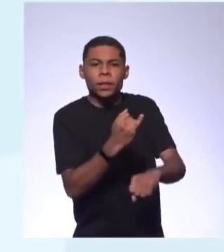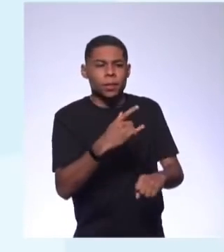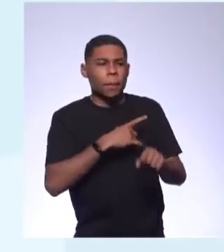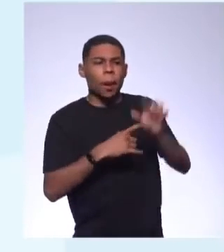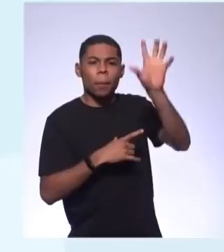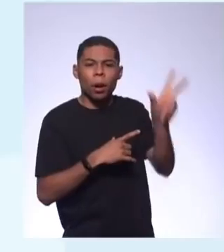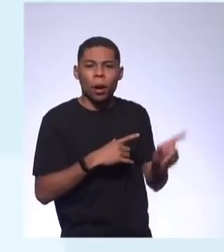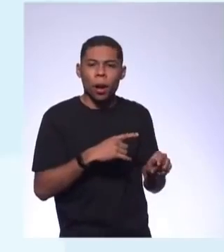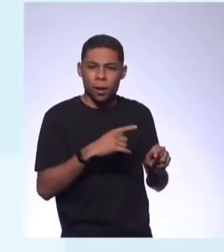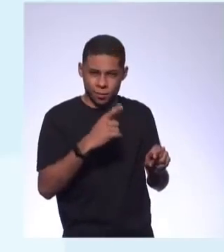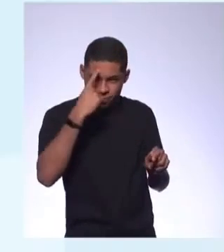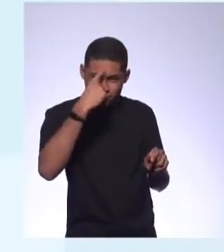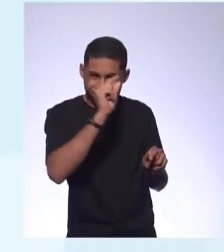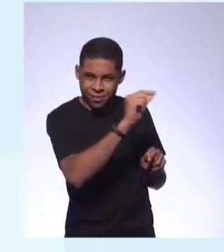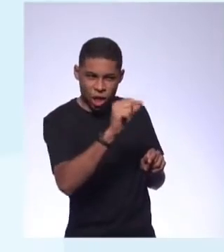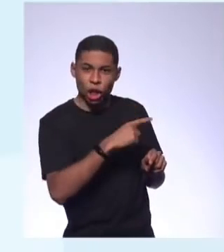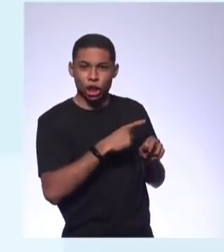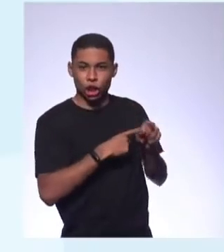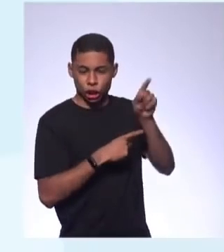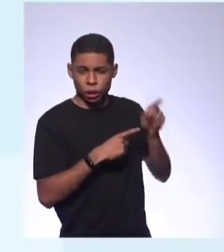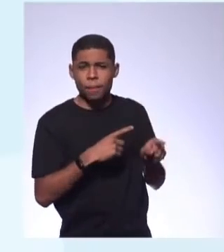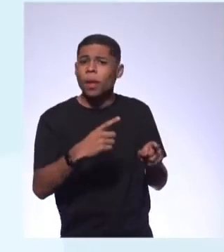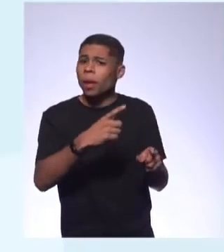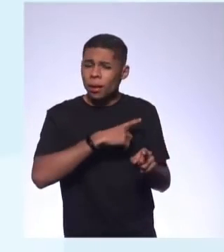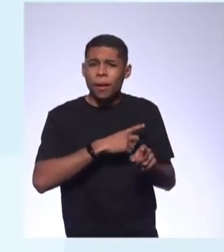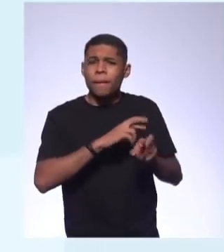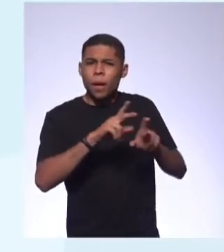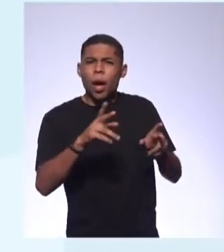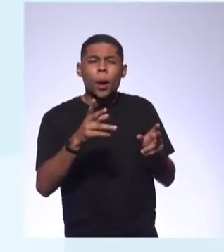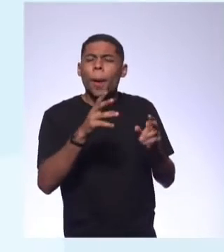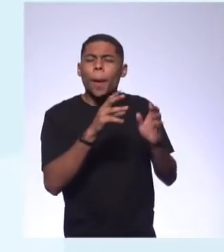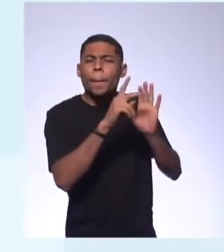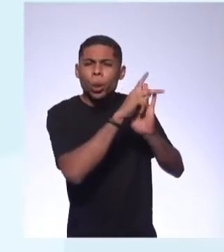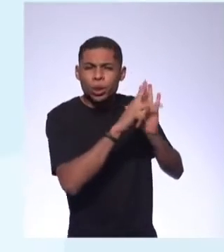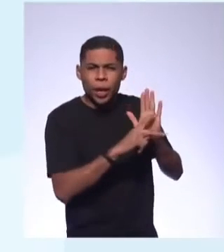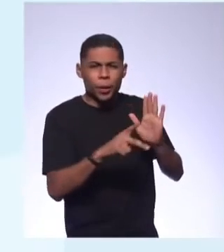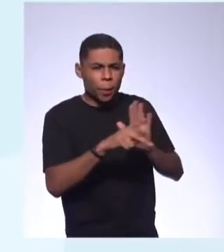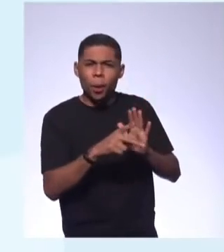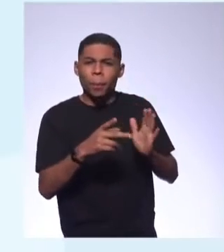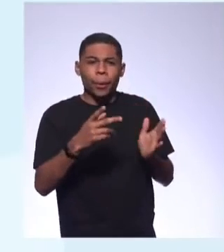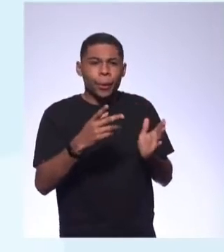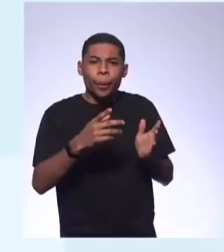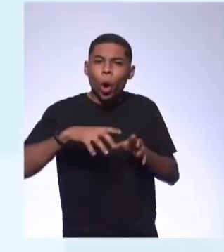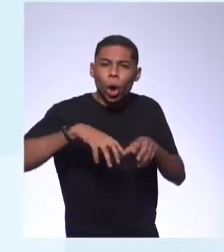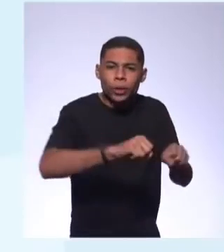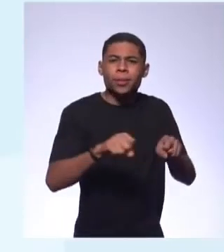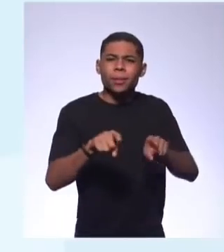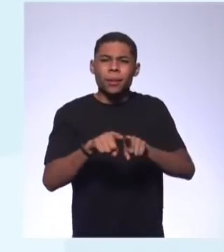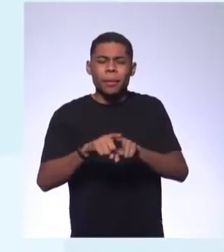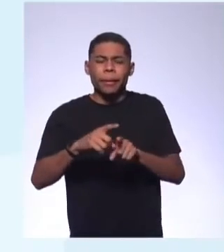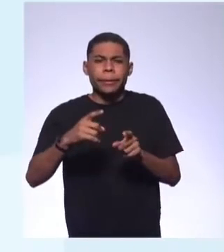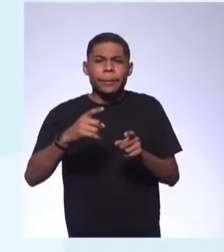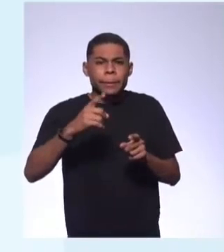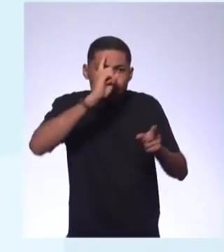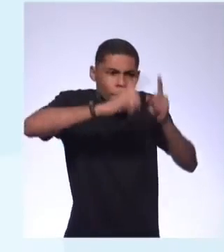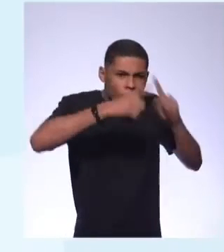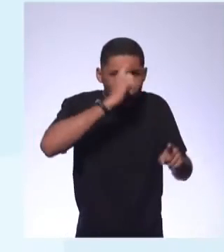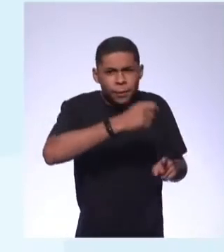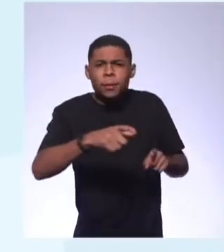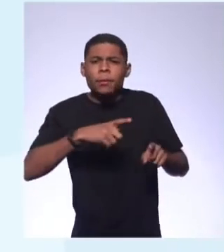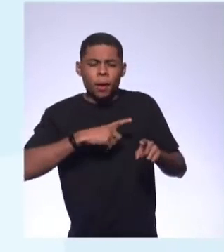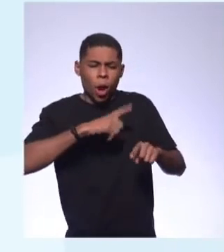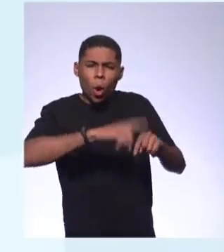africano, através de um projeto de colonização, dominação e extração de recursos